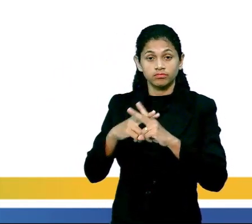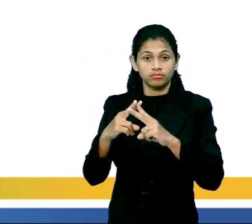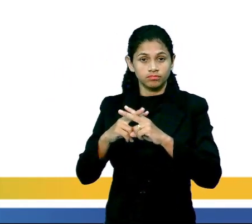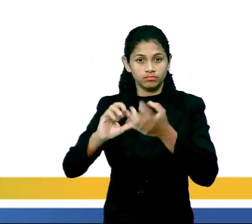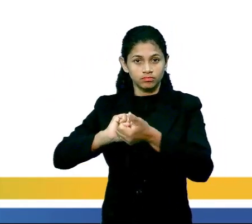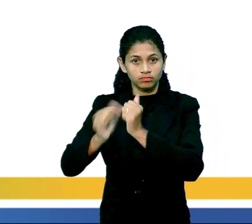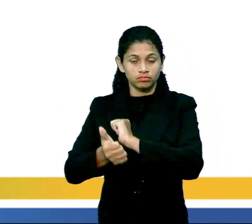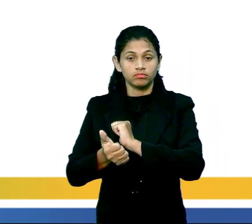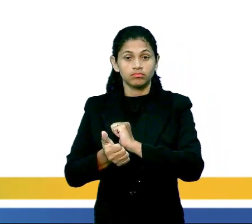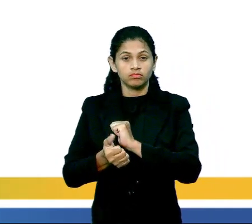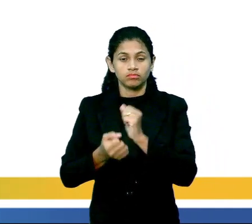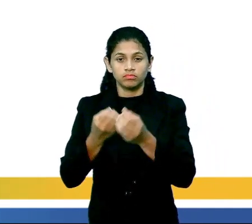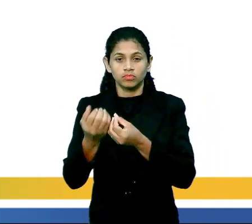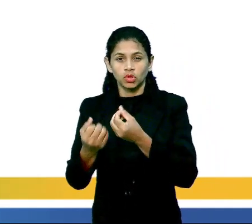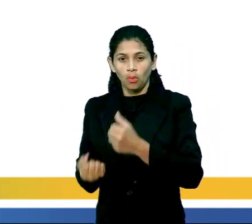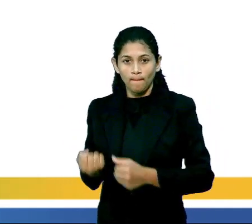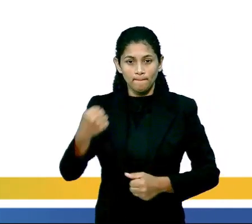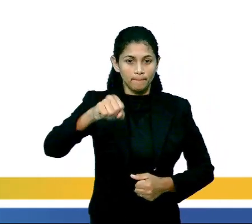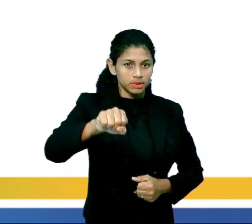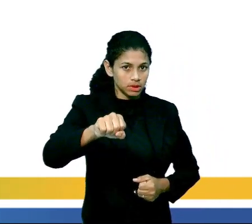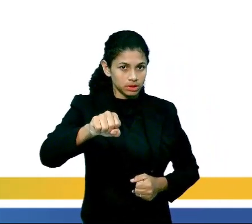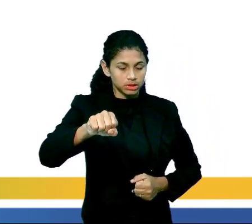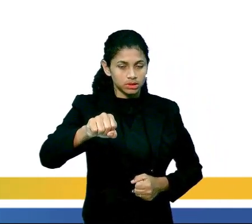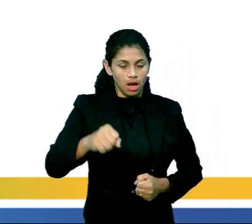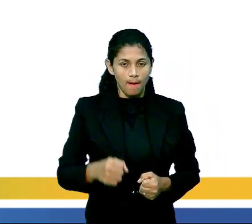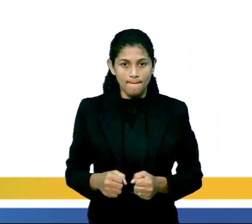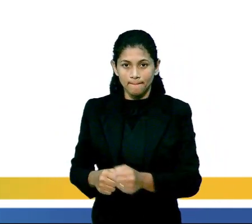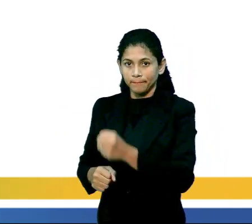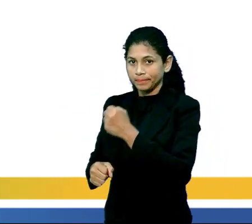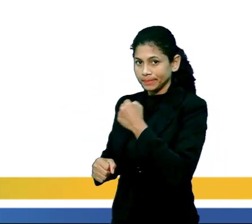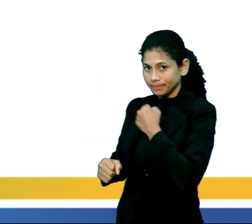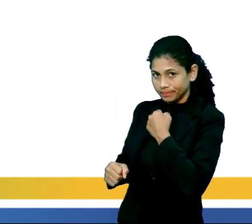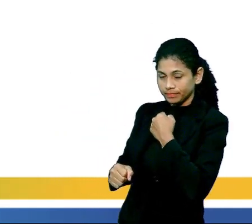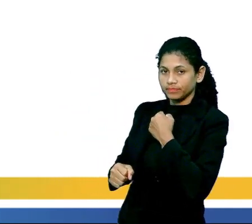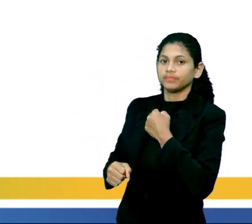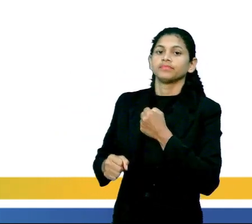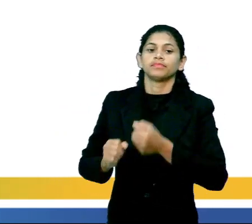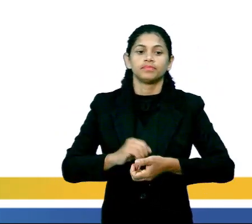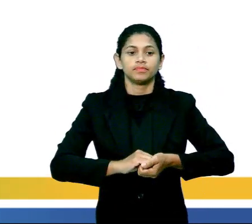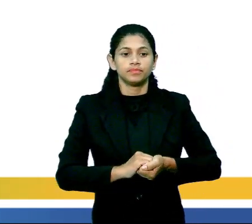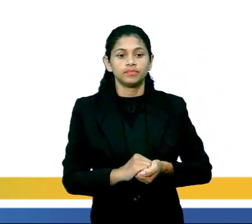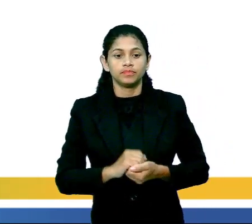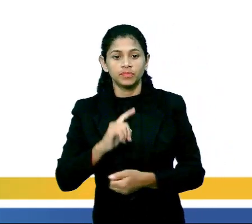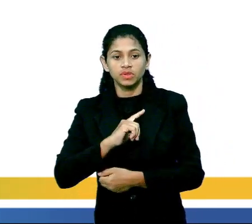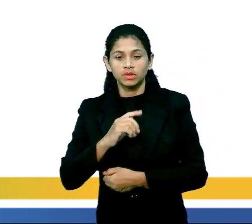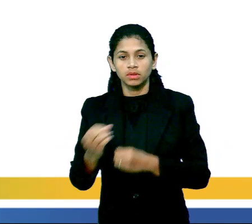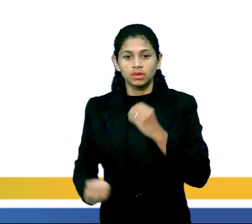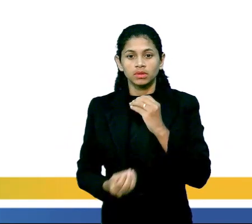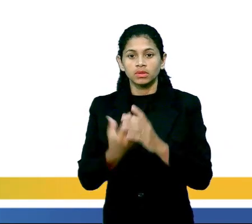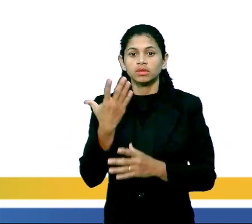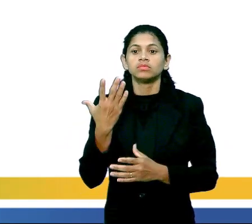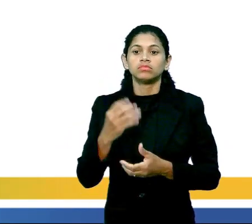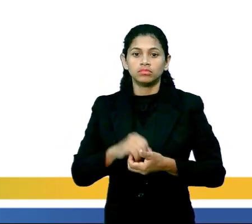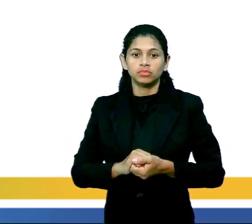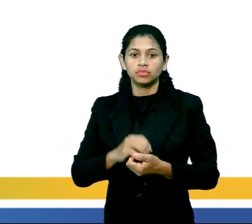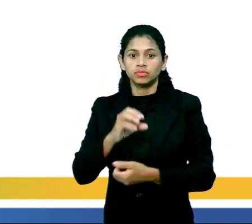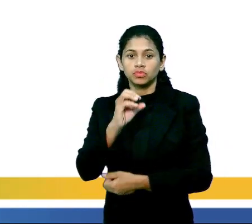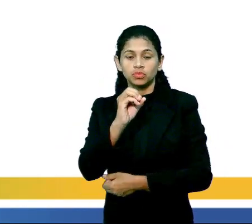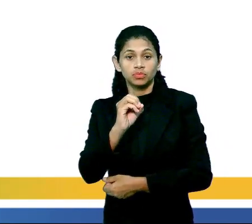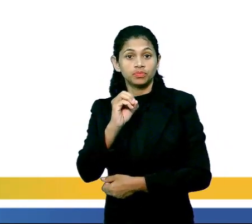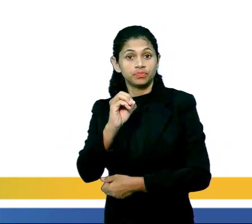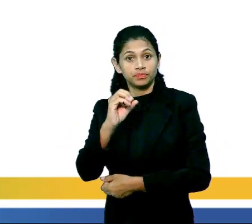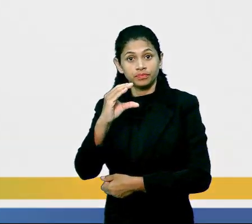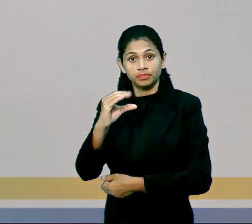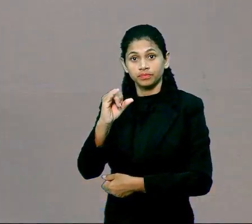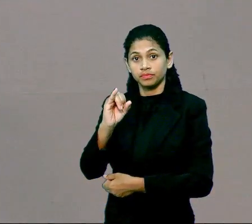defesa, ela é prática corporal, tem as suas vertentes tanto ocidental quanto oriental, é diferente de